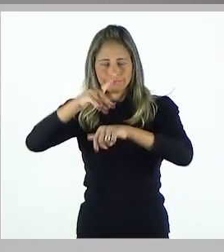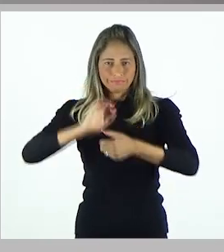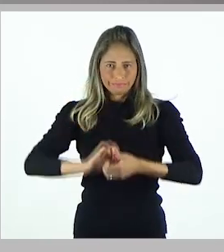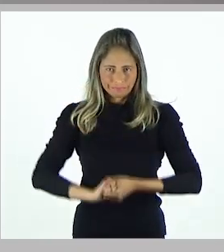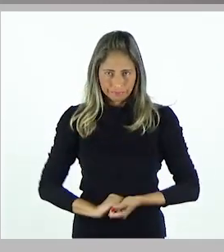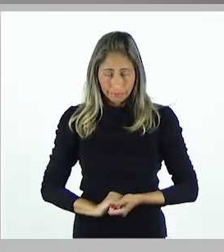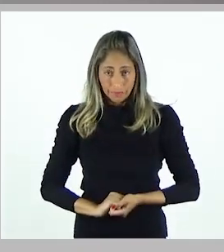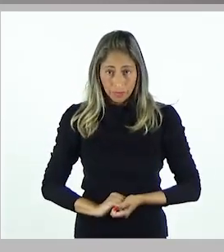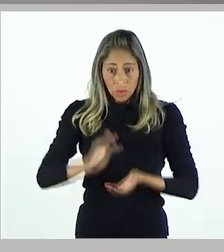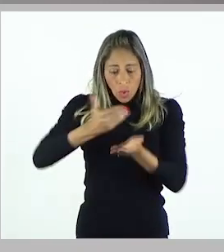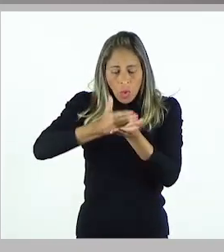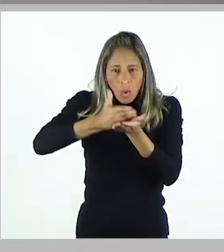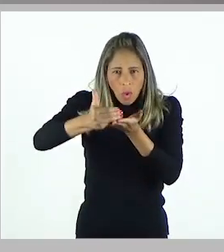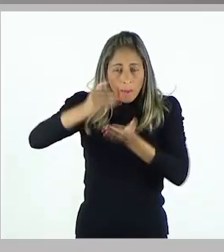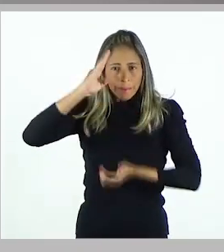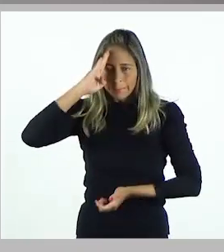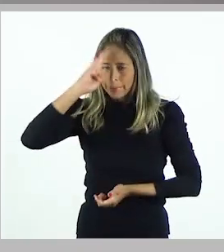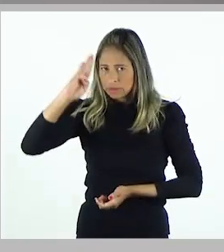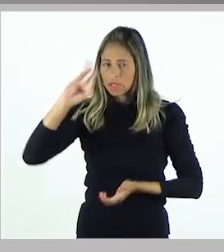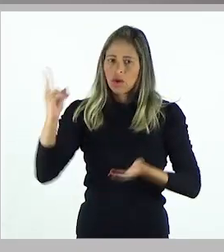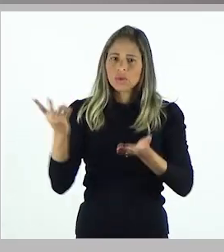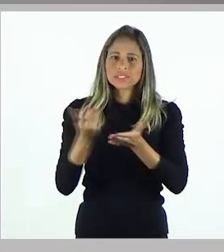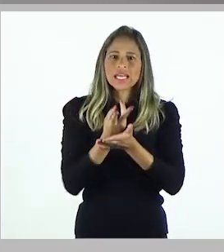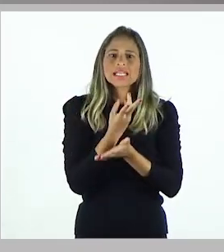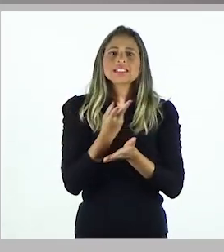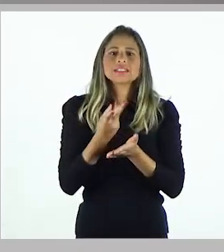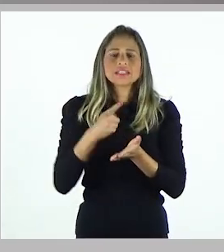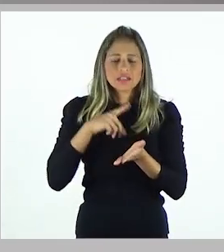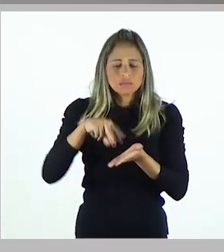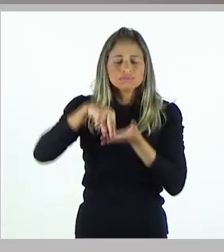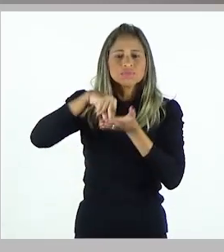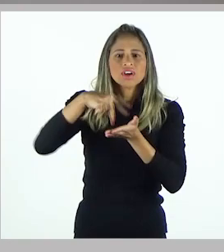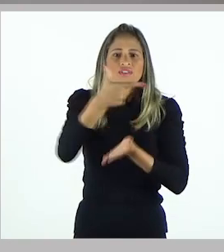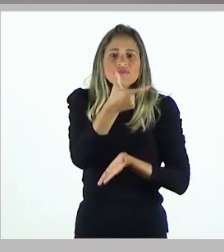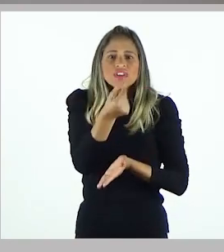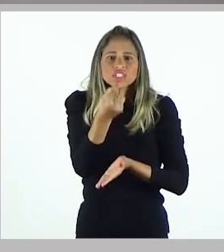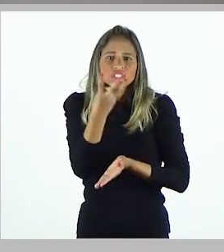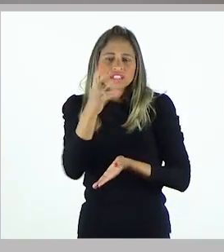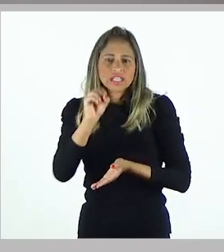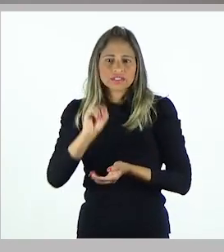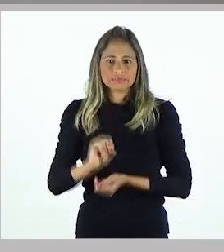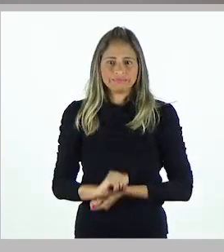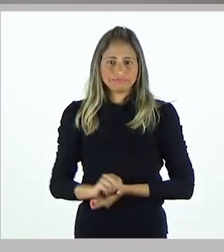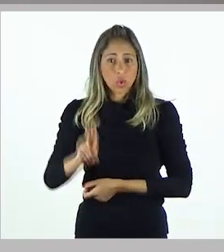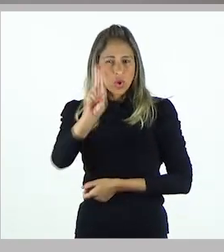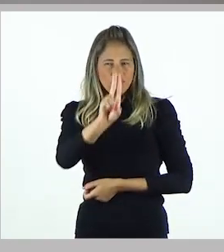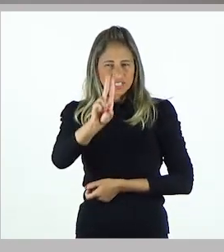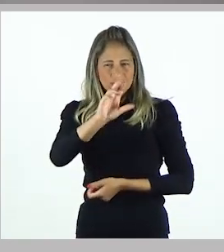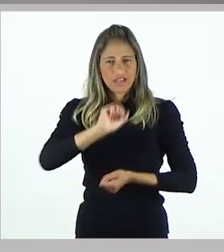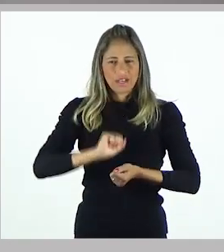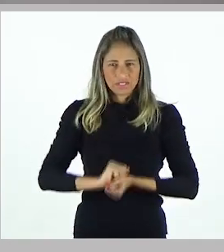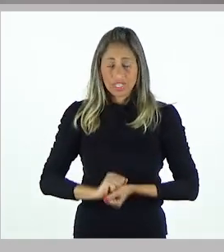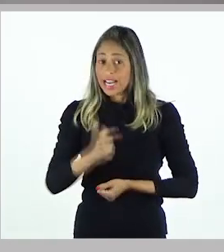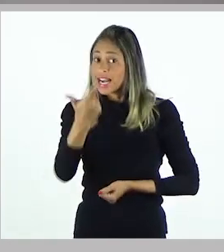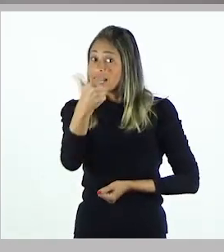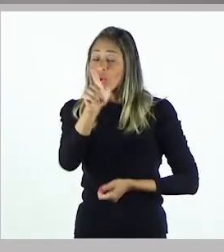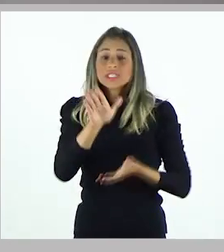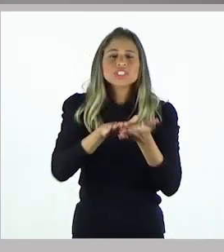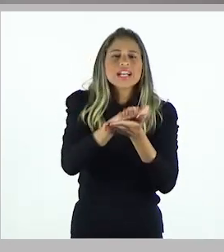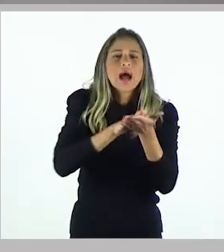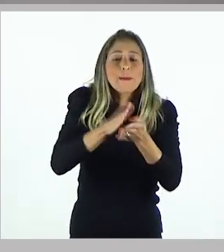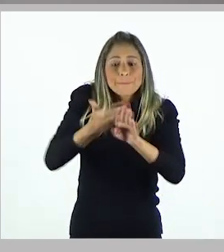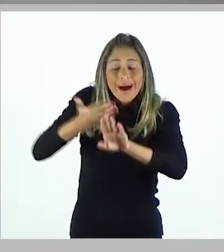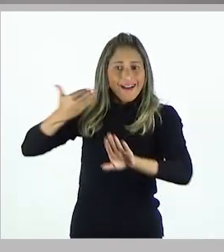internacional. Os princípios fundamentais que sustentam a Agenda 2030 são universalidade, não